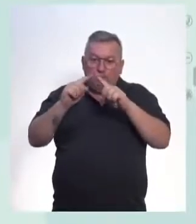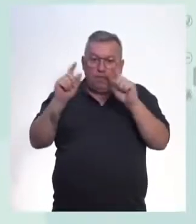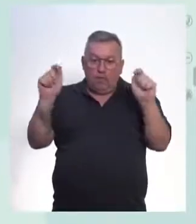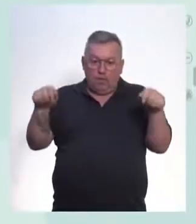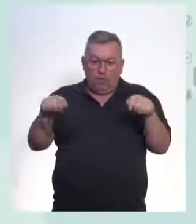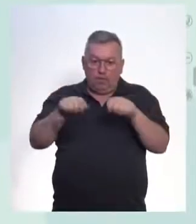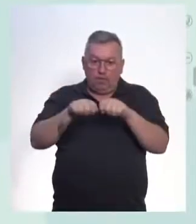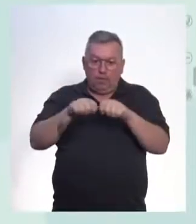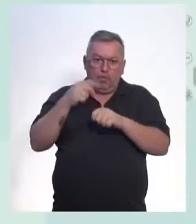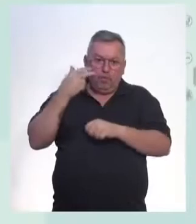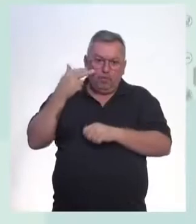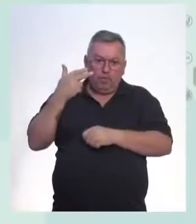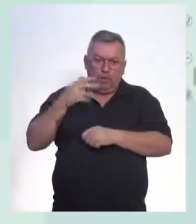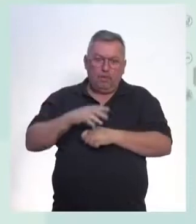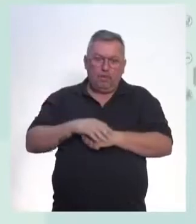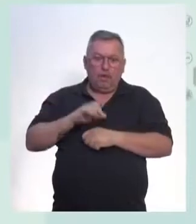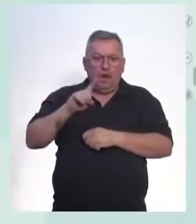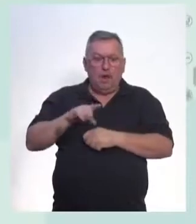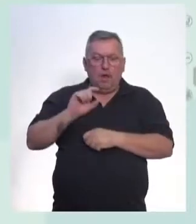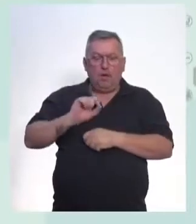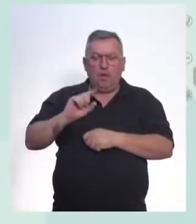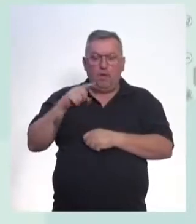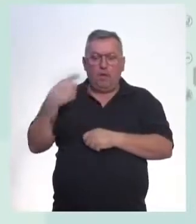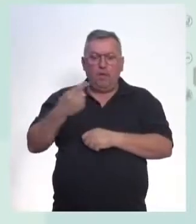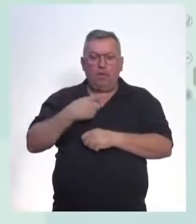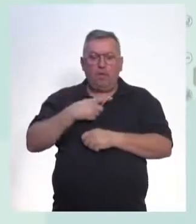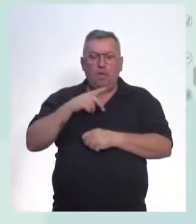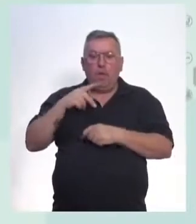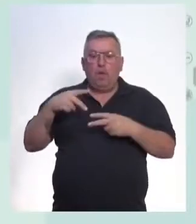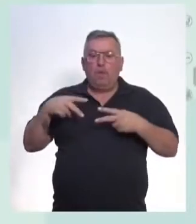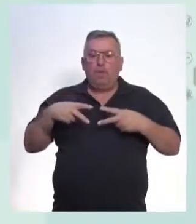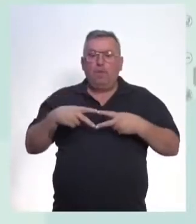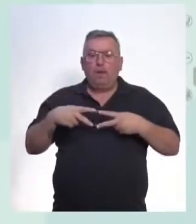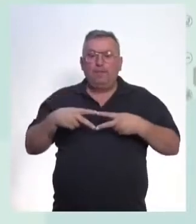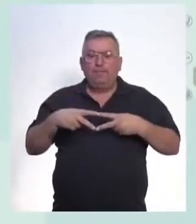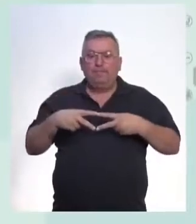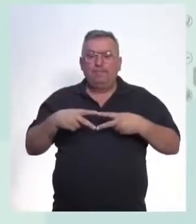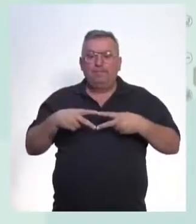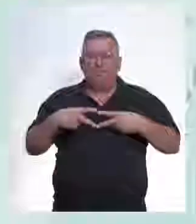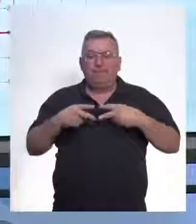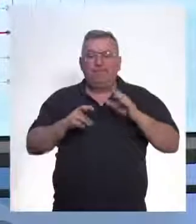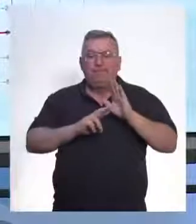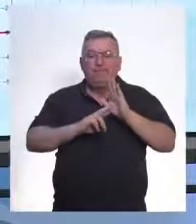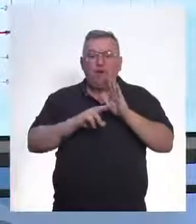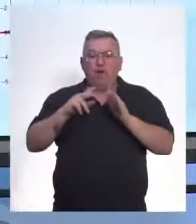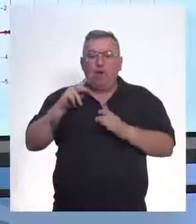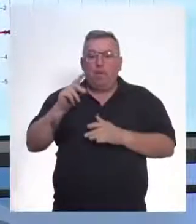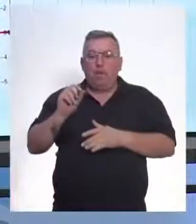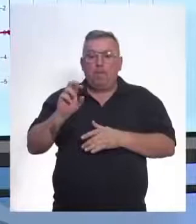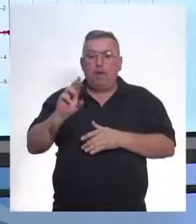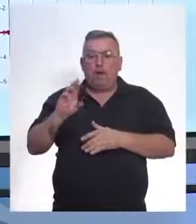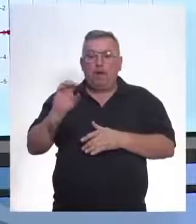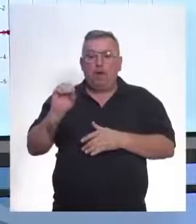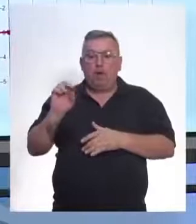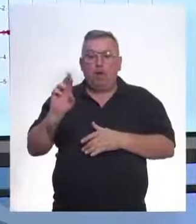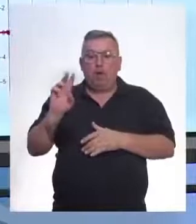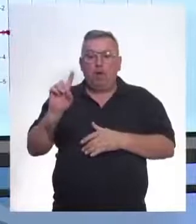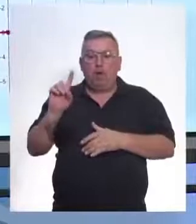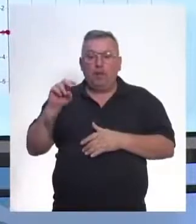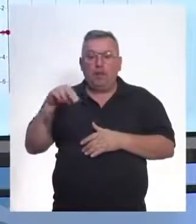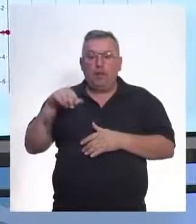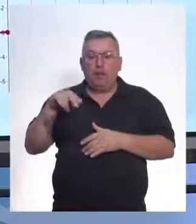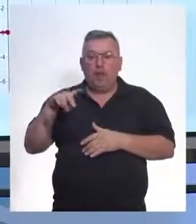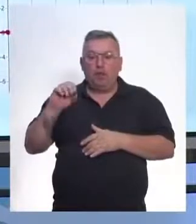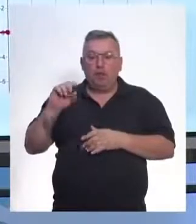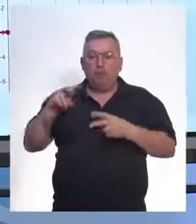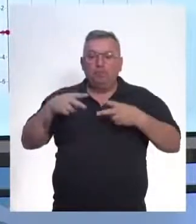em comum, é exatamente o nosso par ordenado, ou seja, a localização, né, do nosso